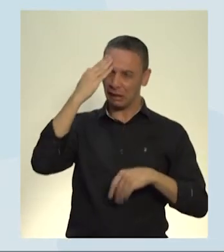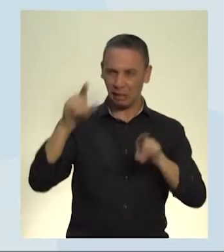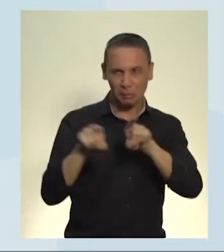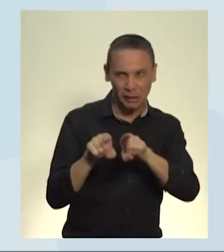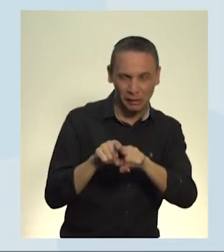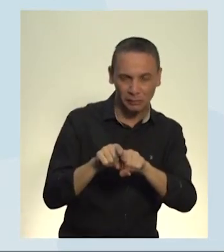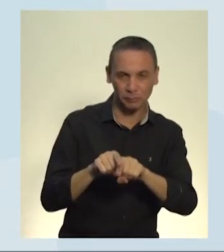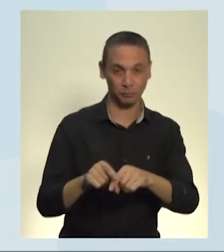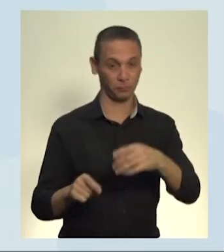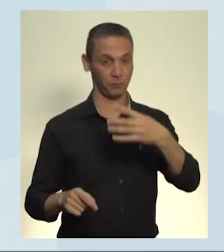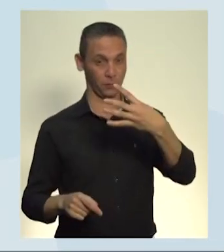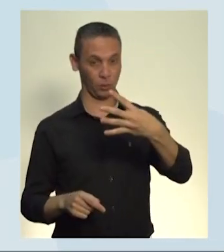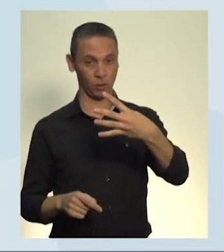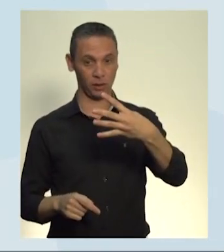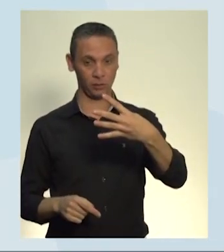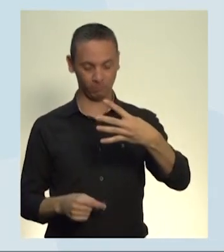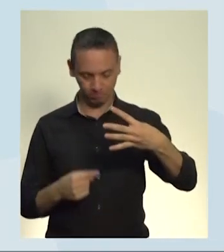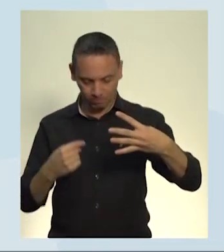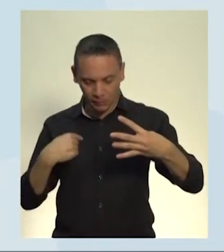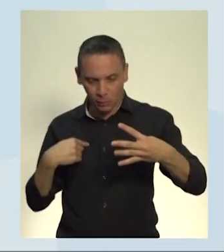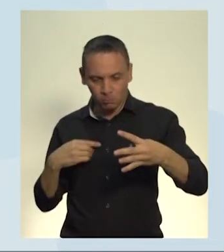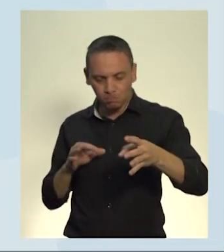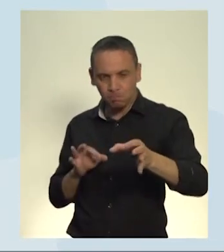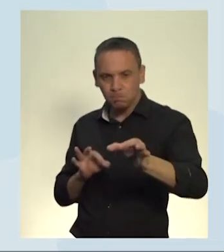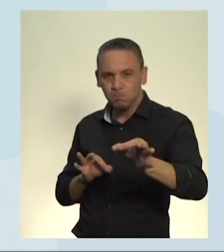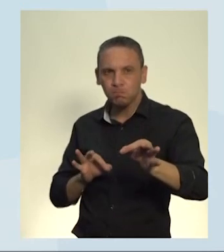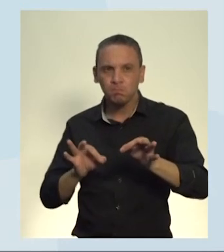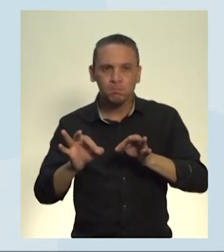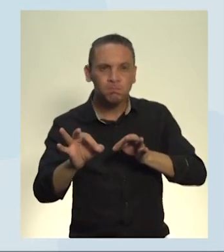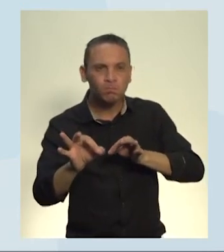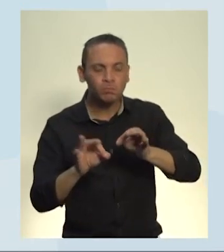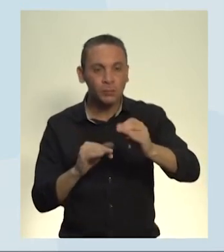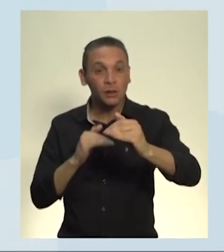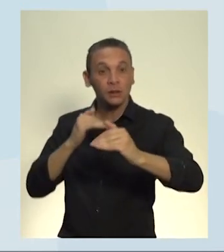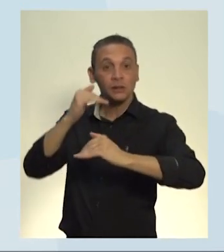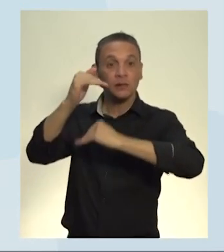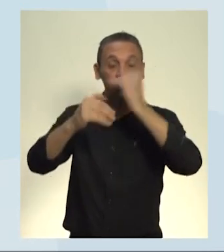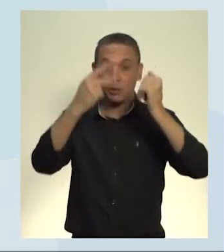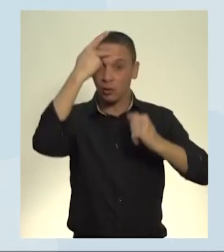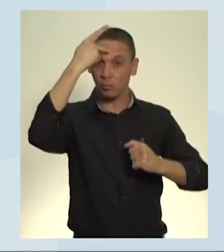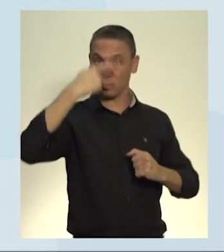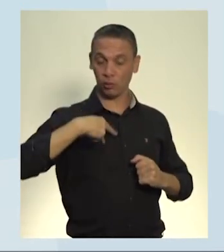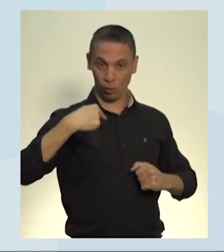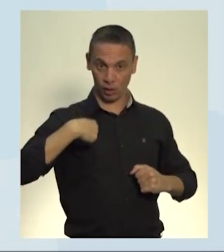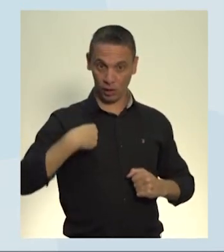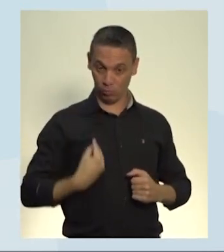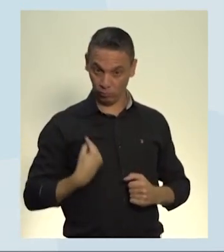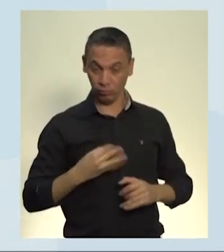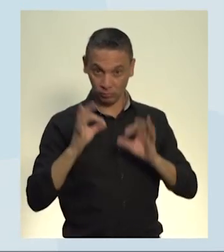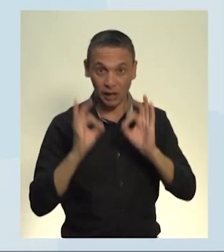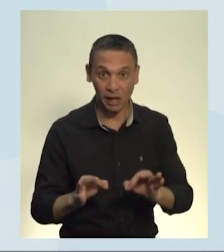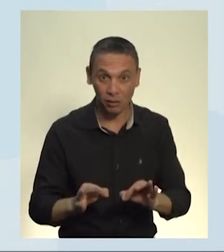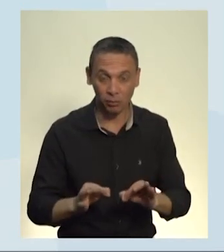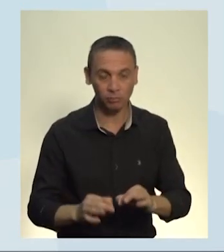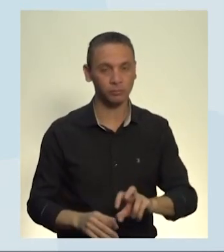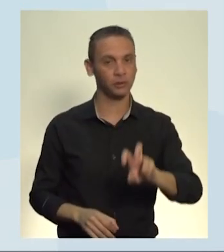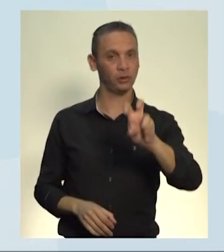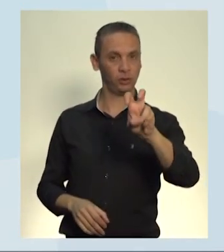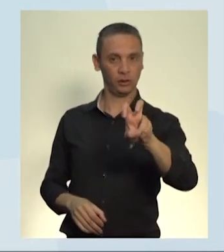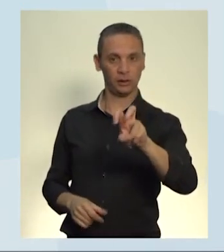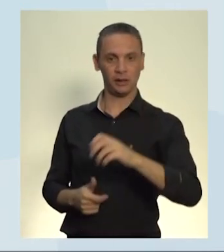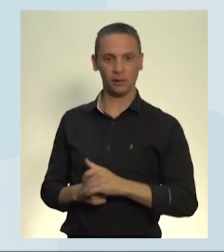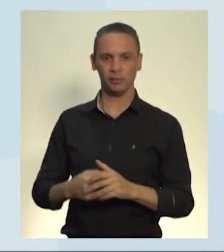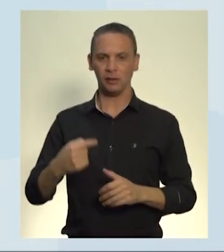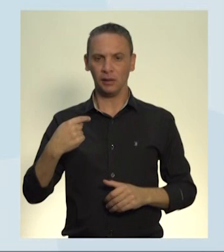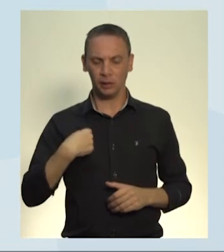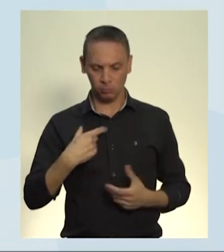fragilidades? Quarto, estou colocando em prática meu plano de desenvolvimento pessoal? Quinto, procuro